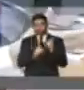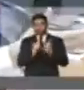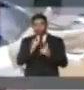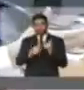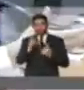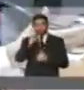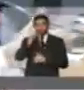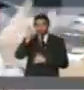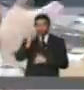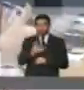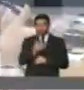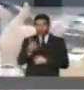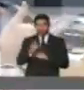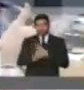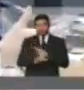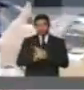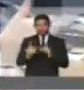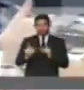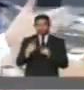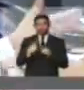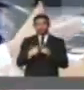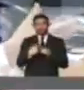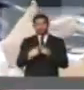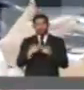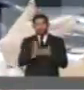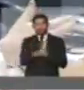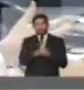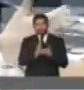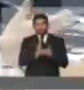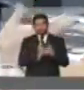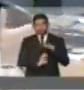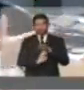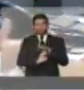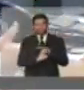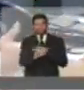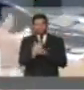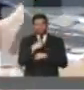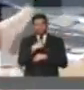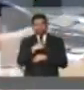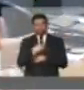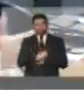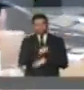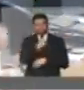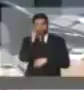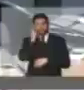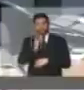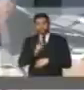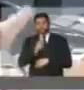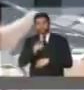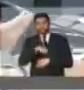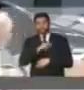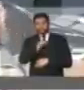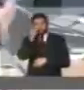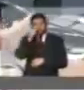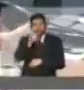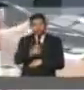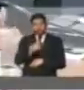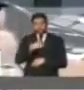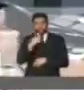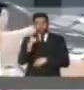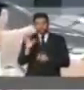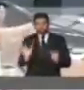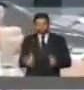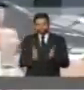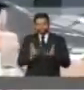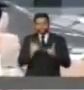Vossa Senhoria. Diferentemente porque alguns deles não têm essa perspectiva e esse otimismo de poderem ressurgir